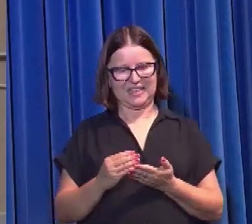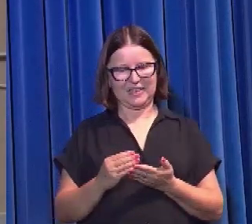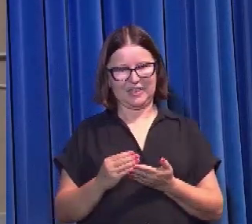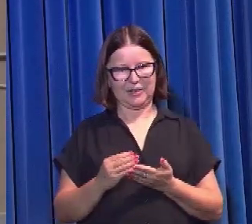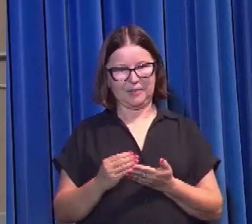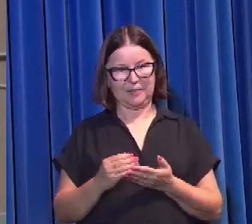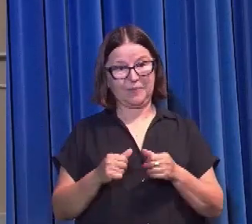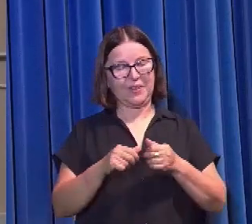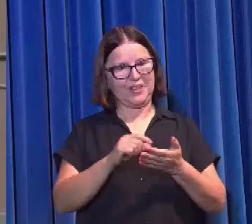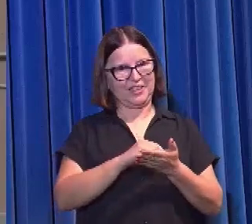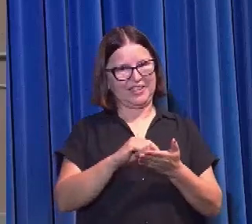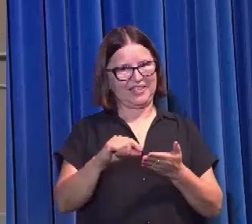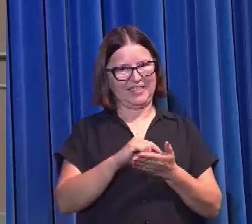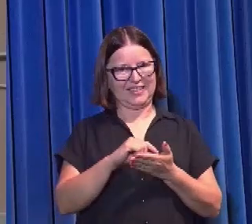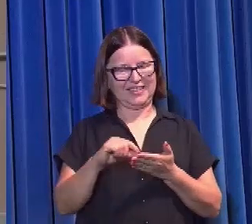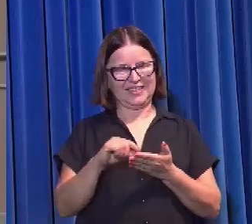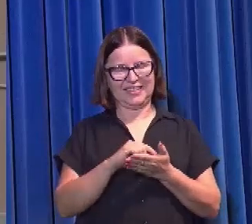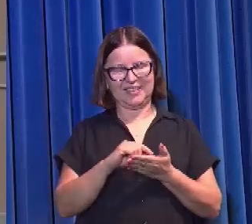versículo,